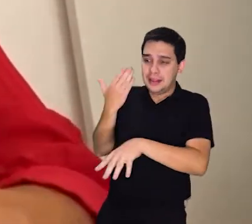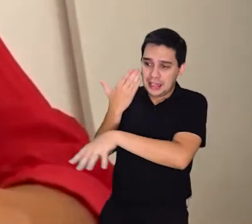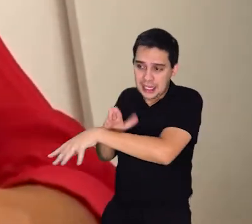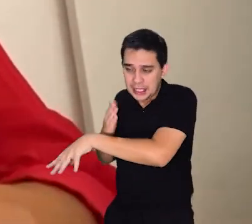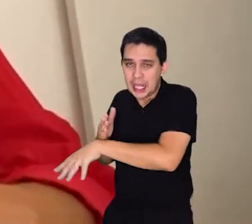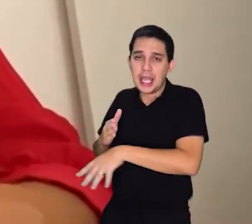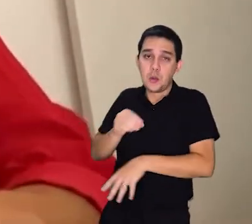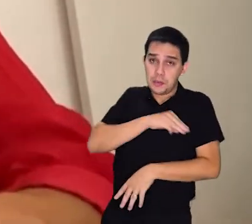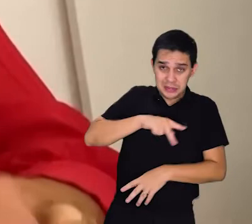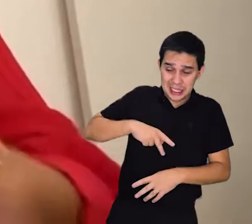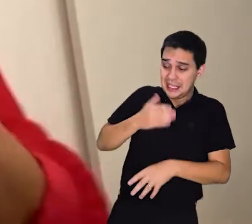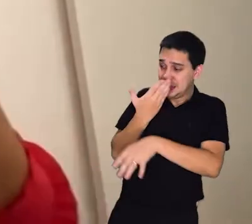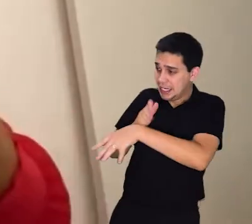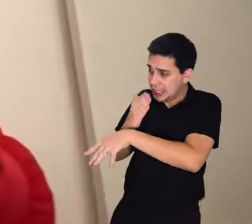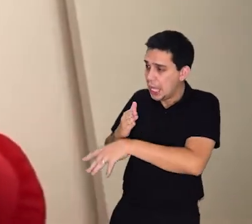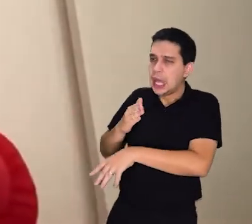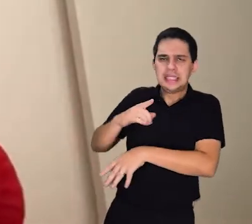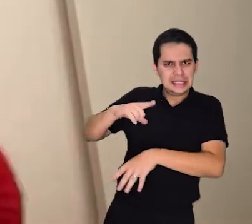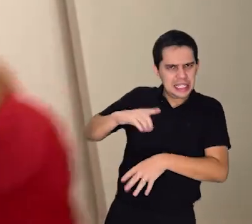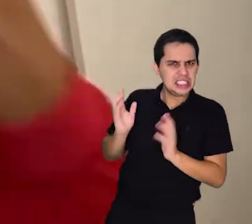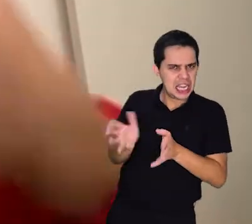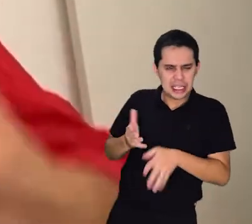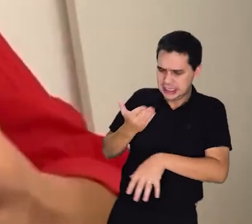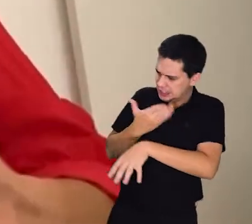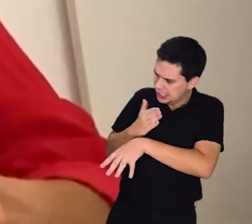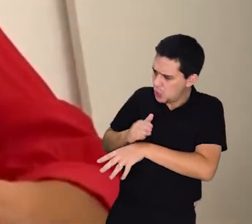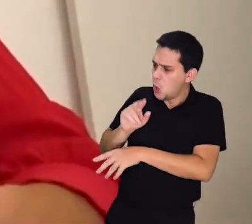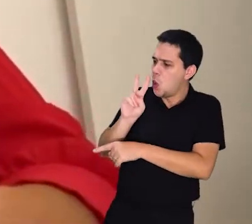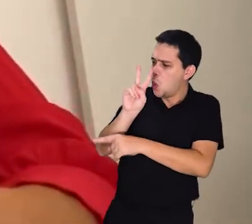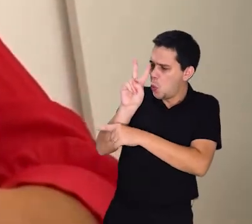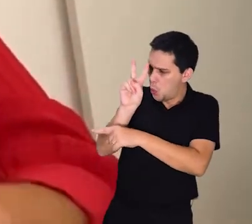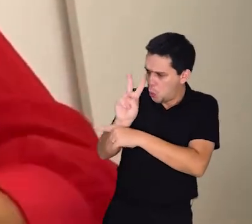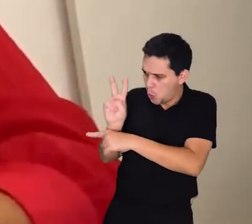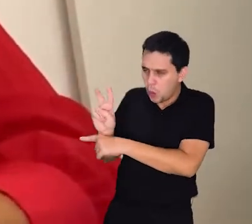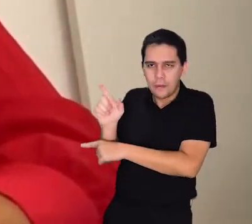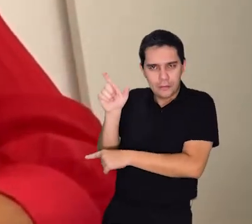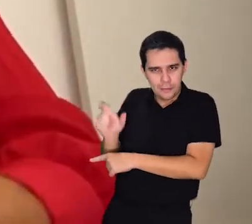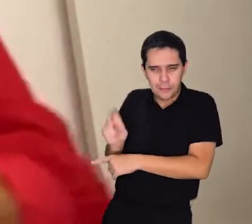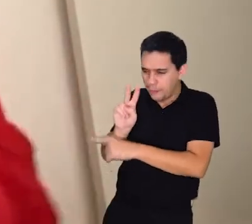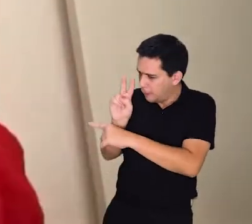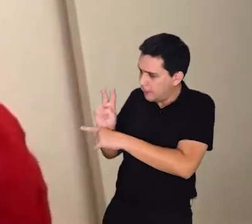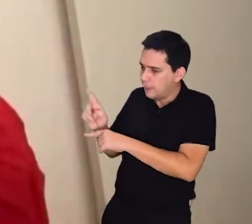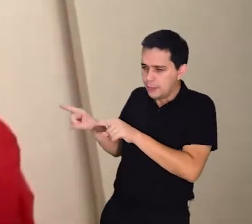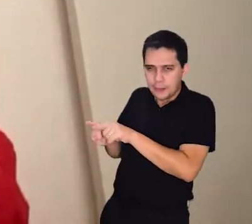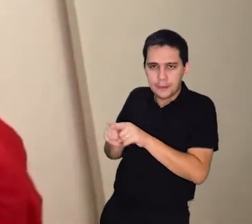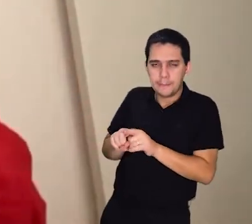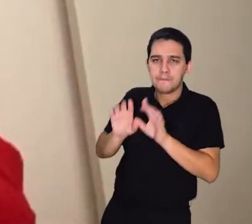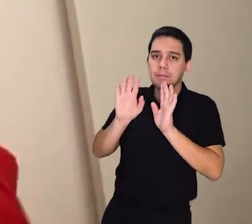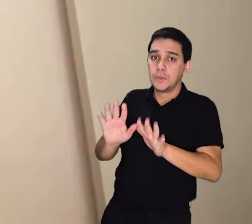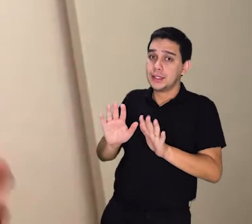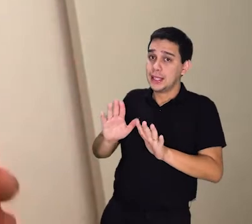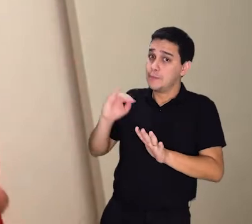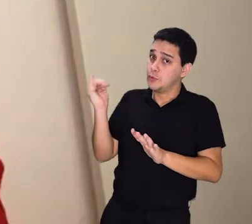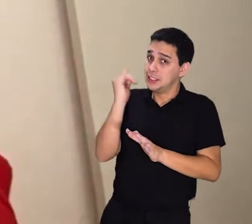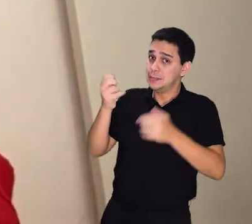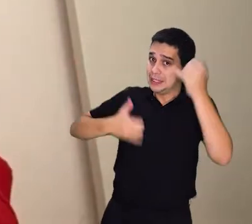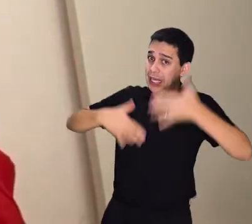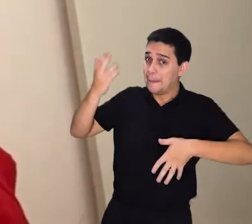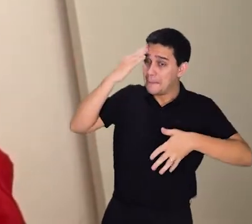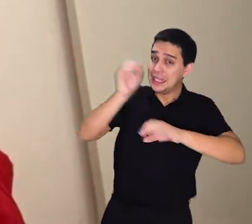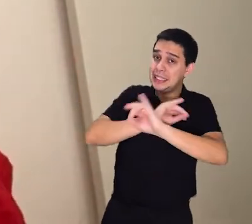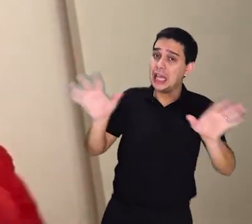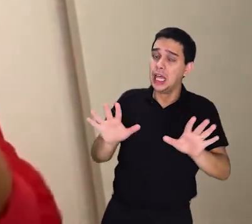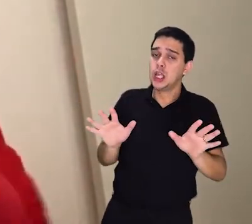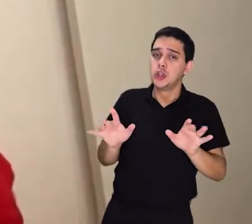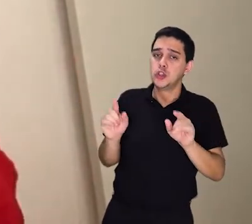para os agentes, de alternativas para eles, né? Mas é importante deixar isso bem claro,